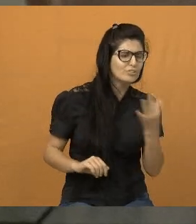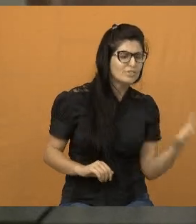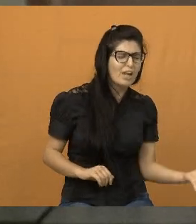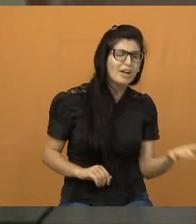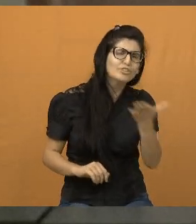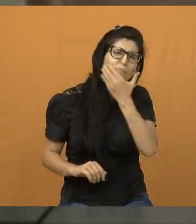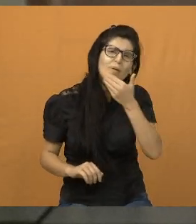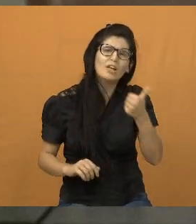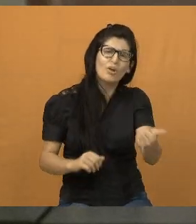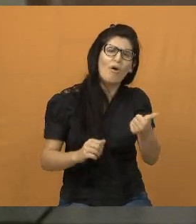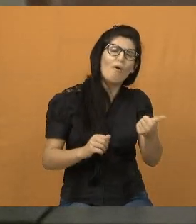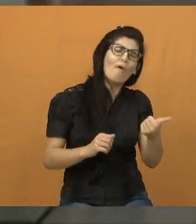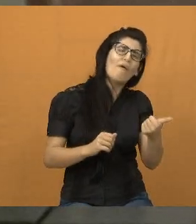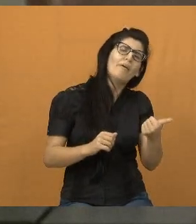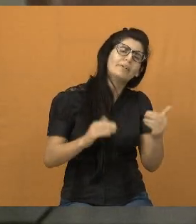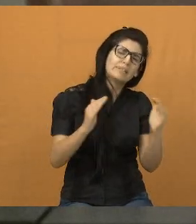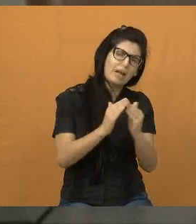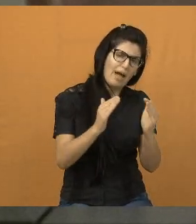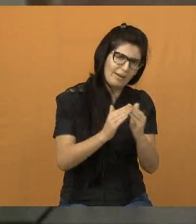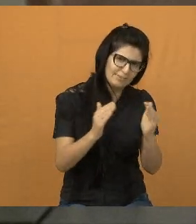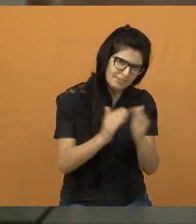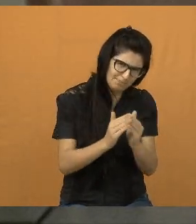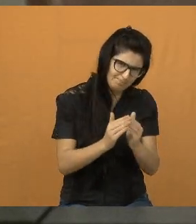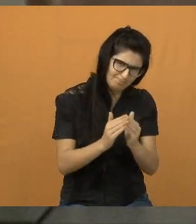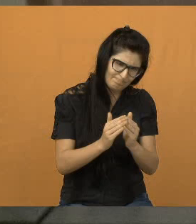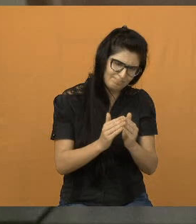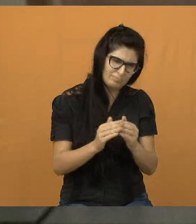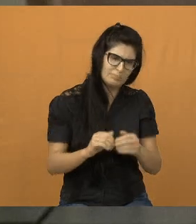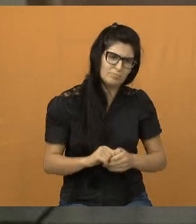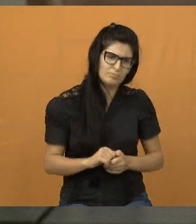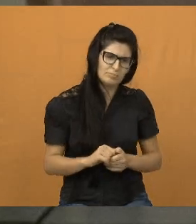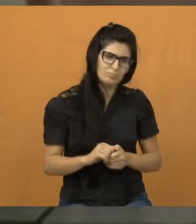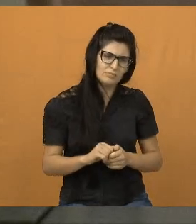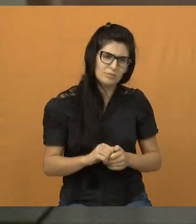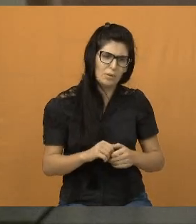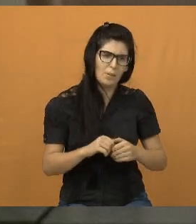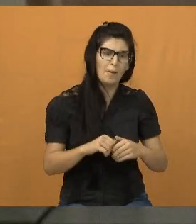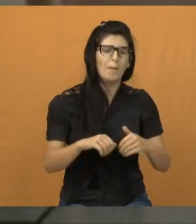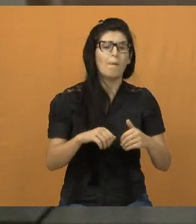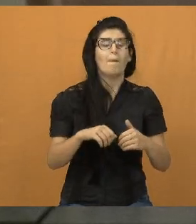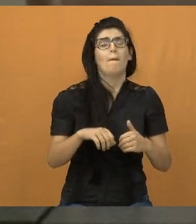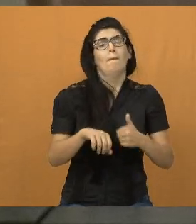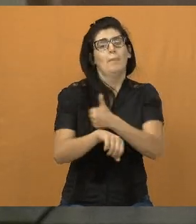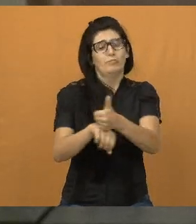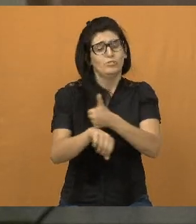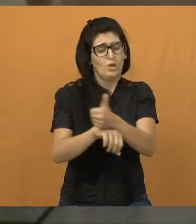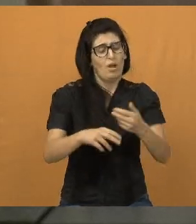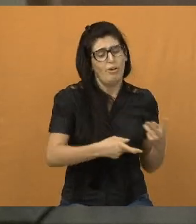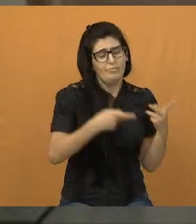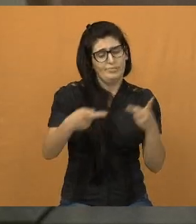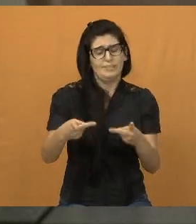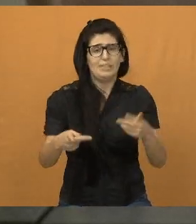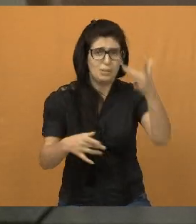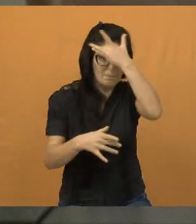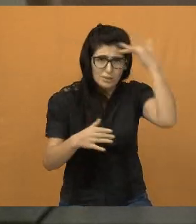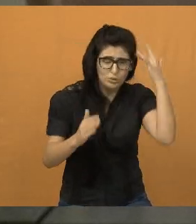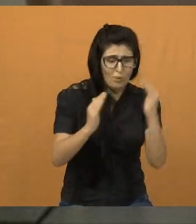em Casa, ele é um número absoluto, né? Número de pacientes atendidos, número de visitas, e a